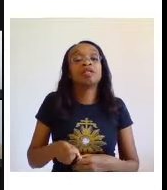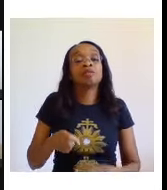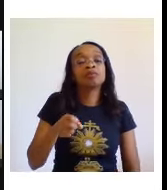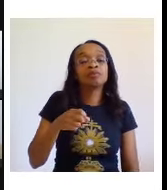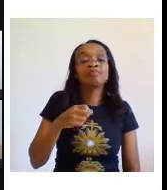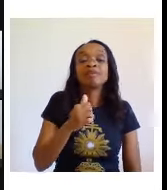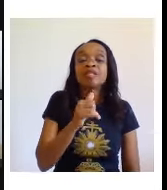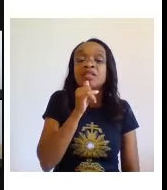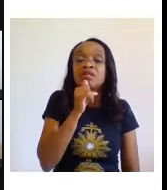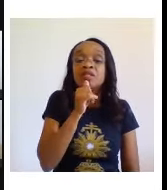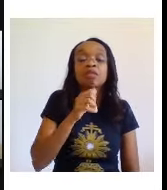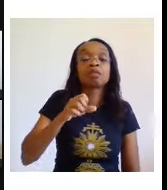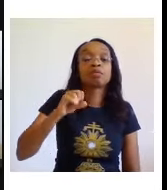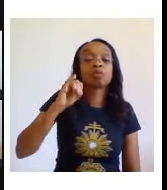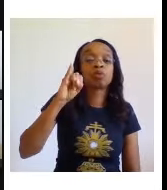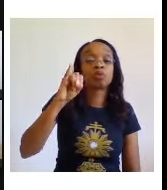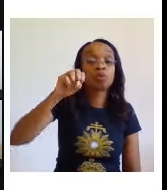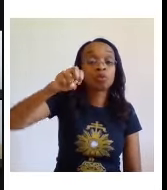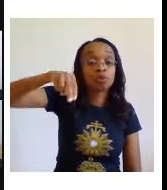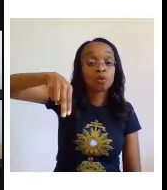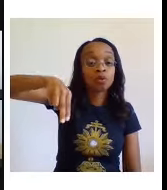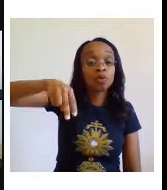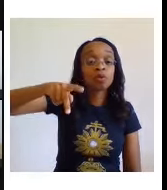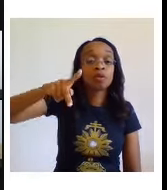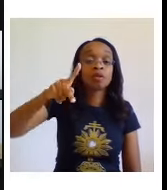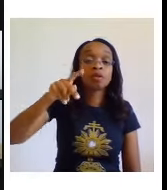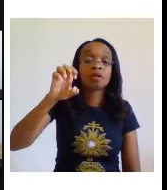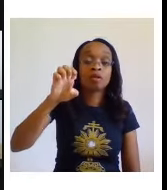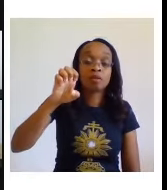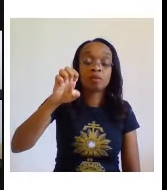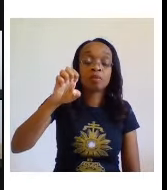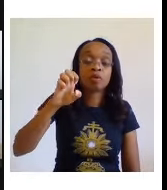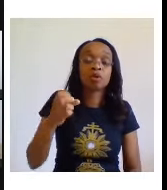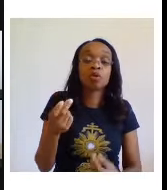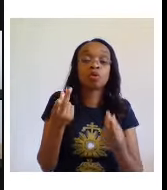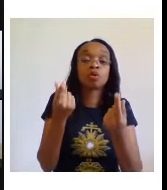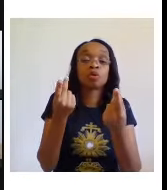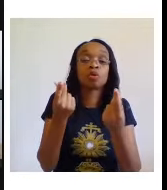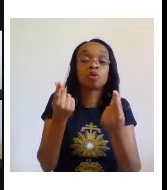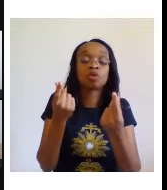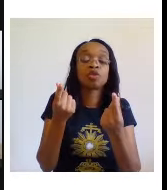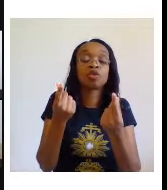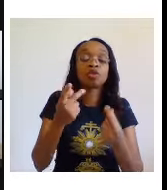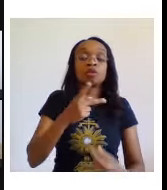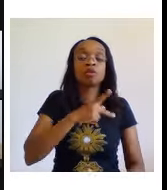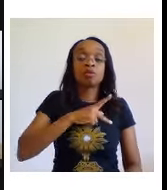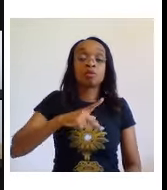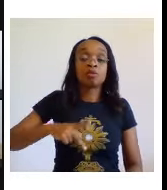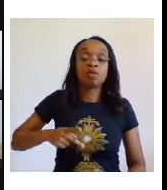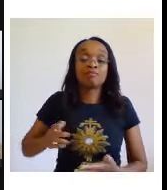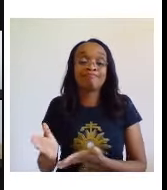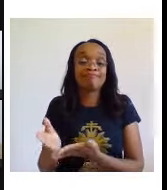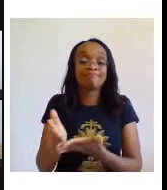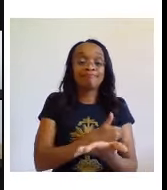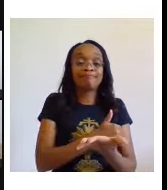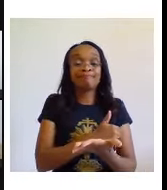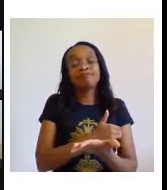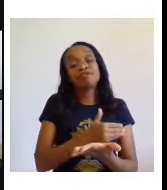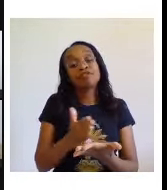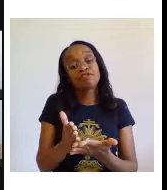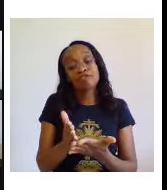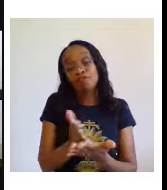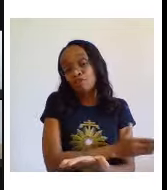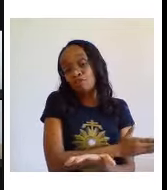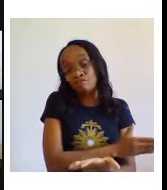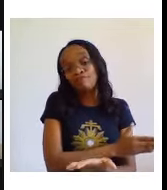né? Mas, infelizmente, de fato, a gente tem que conviver com essa realidade e,